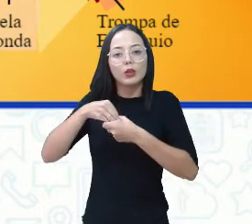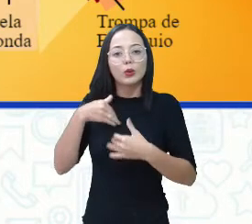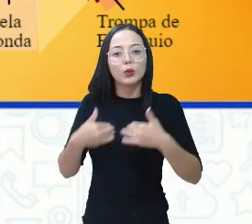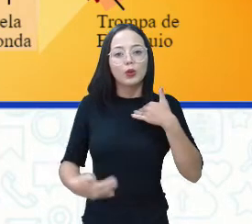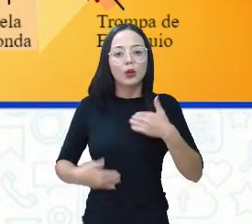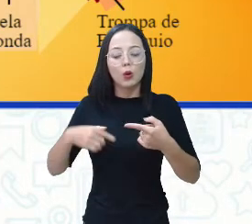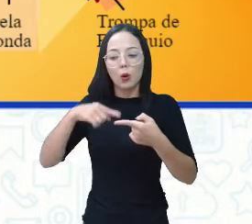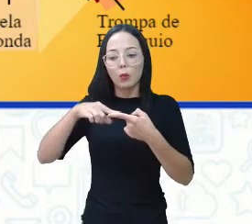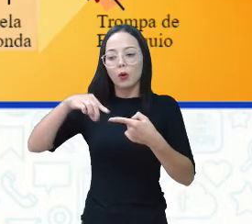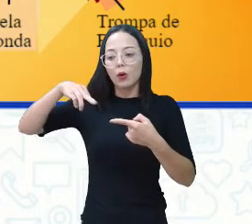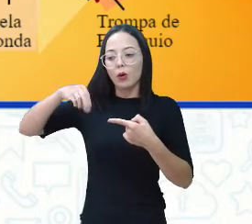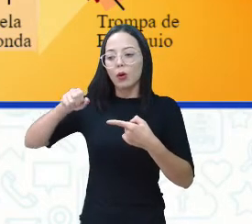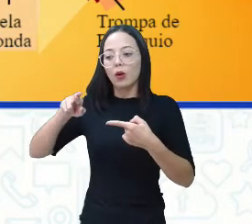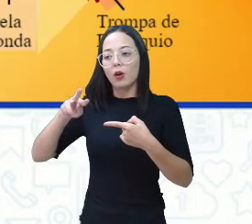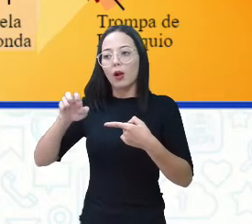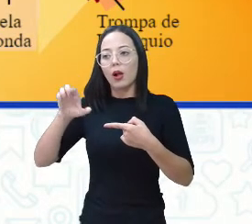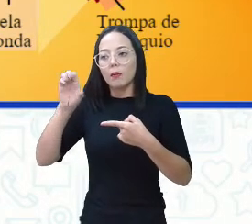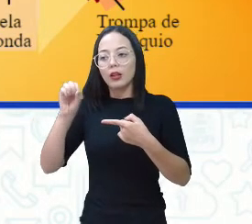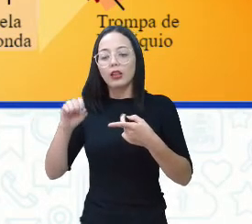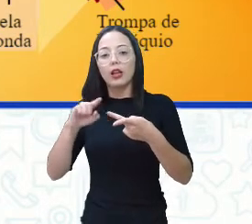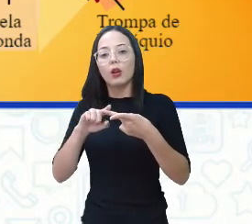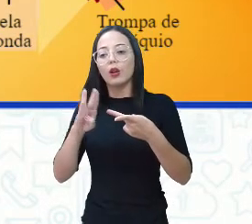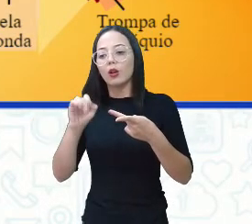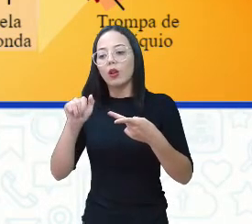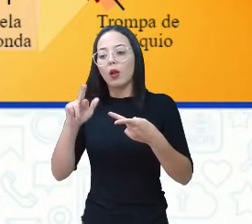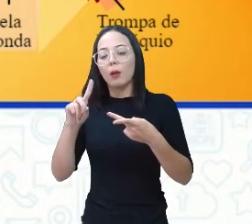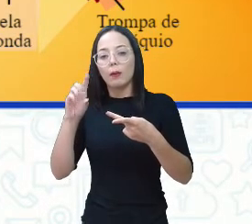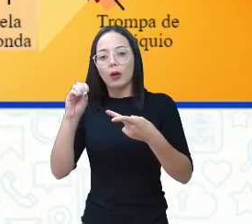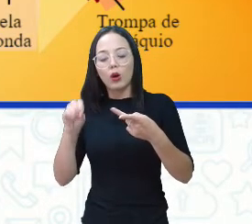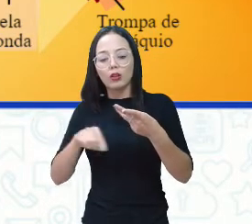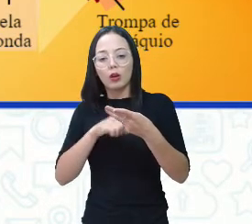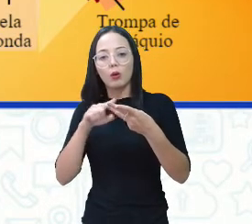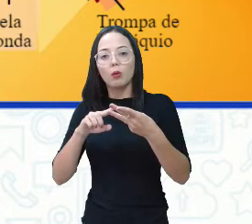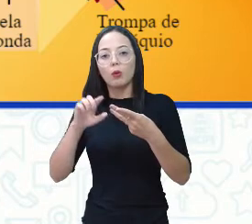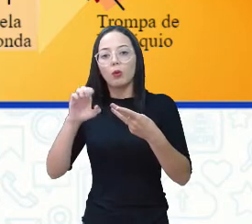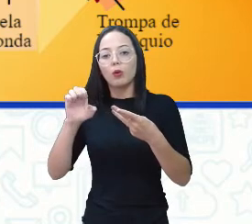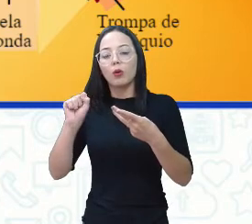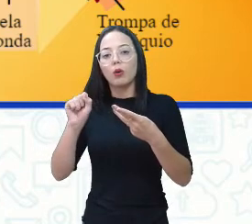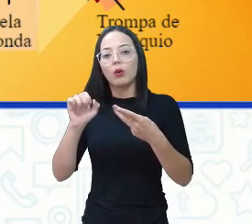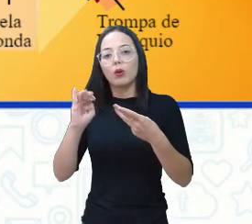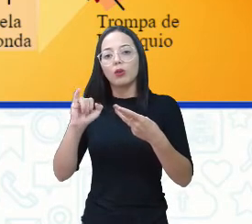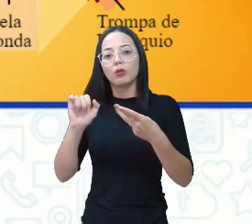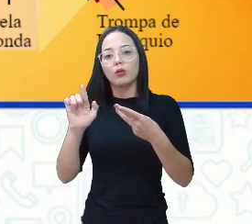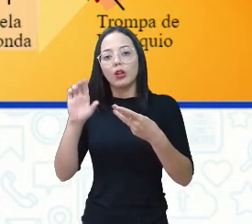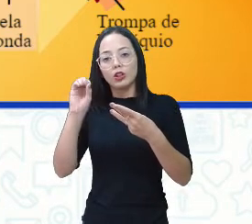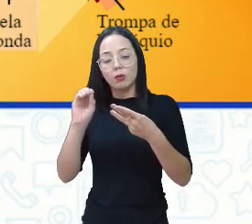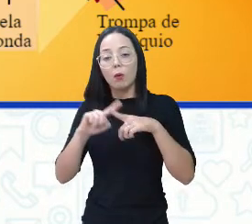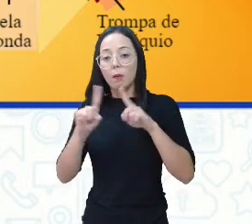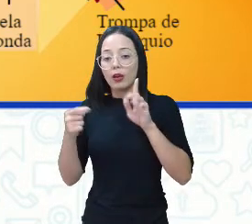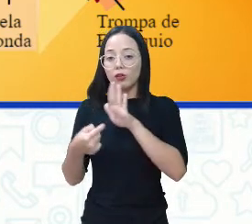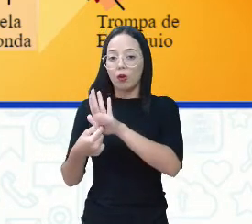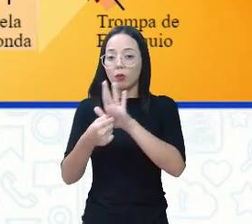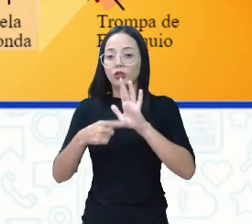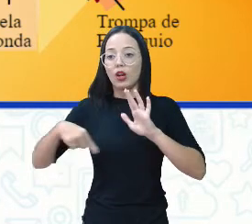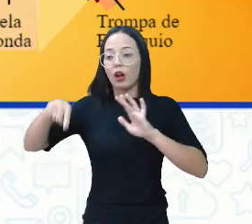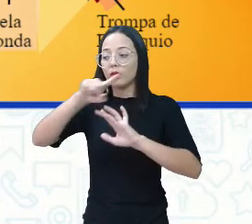o martelo, a bigorna e o estribo. Mas eu vou voltar aqui para mostrar a vocês a